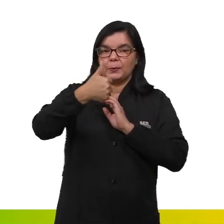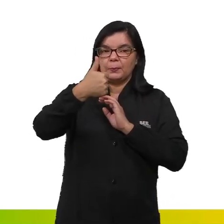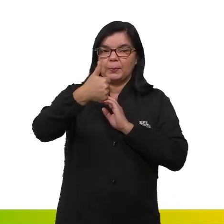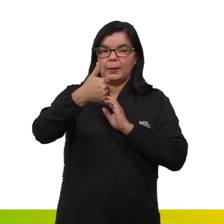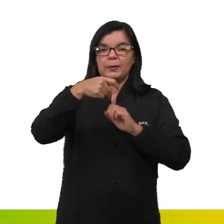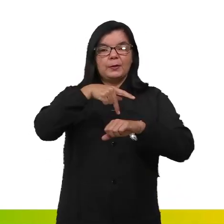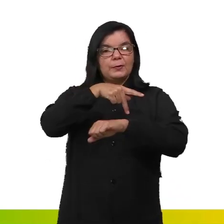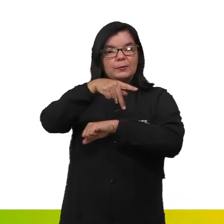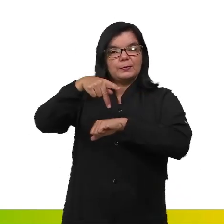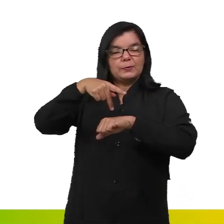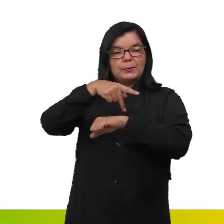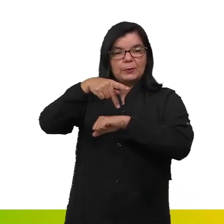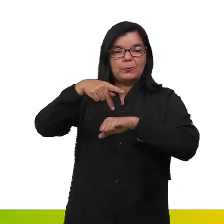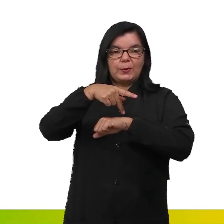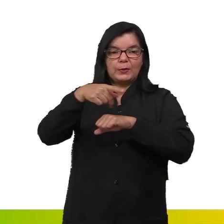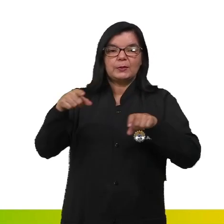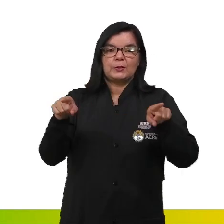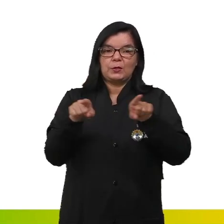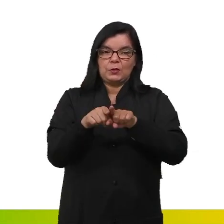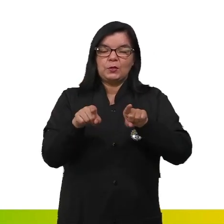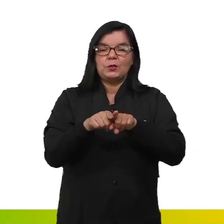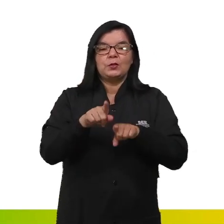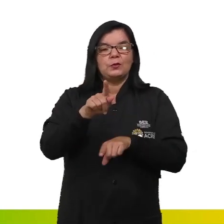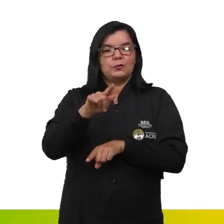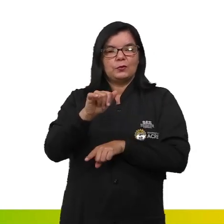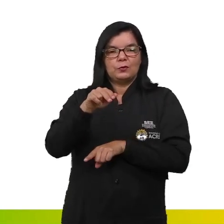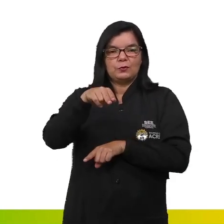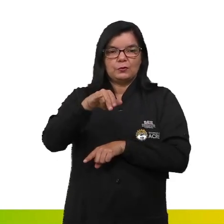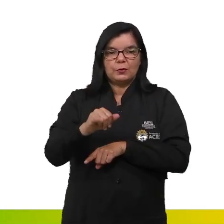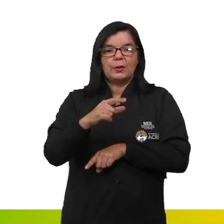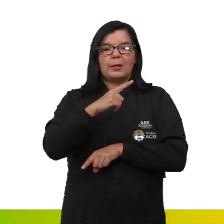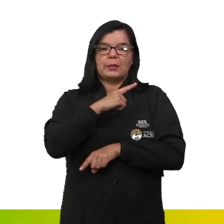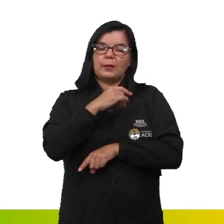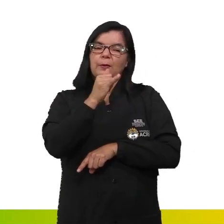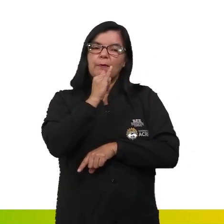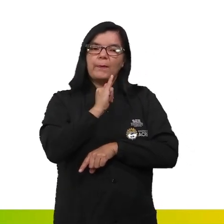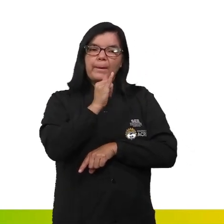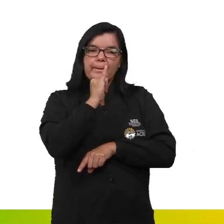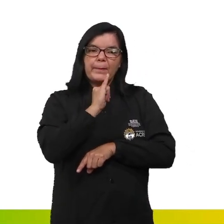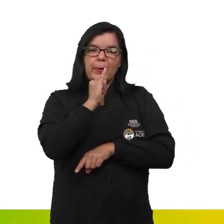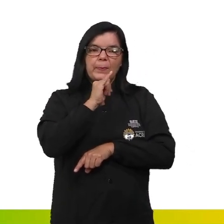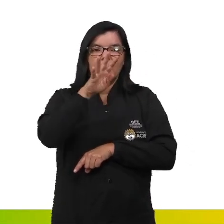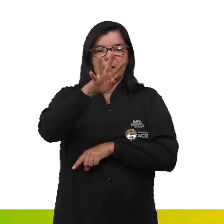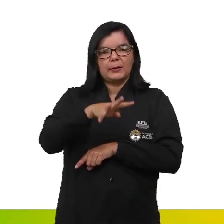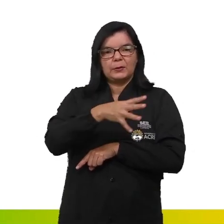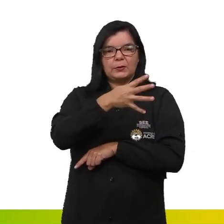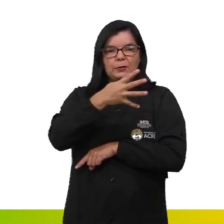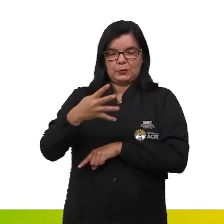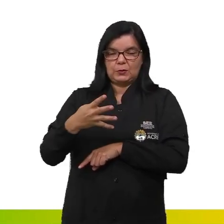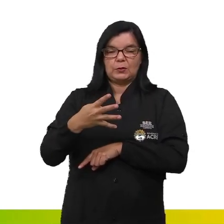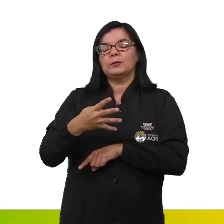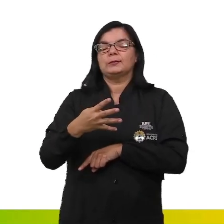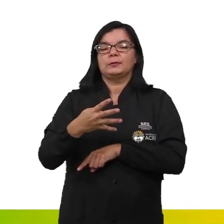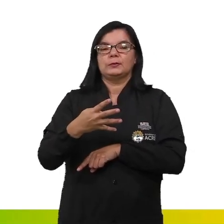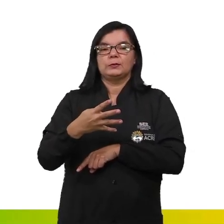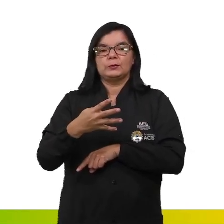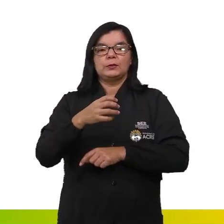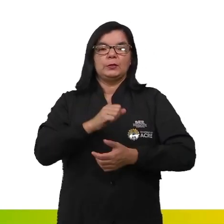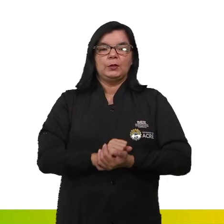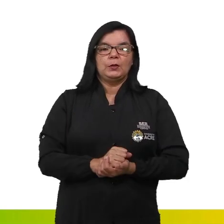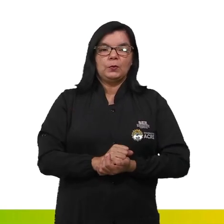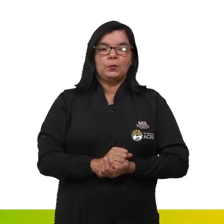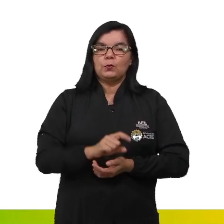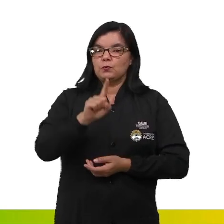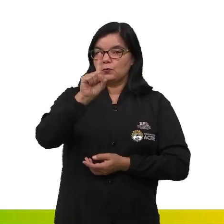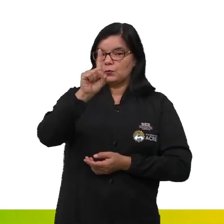os países e o coeficiente de Gini. A gente tem, por exemplo, nessa tabela, a posição aqui